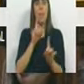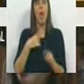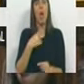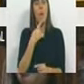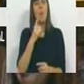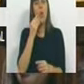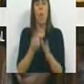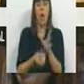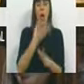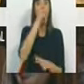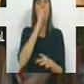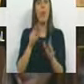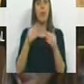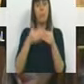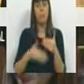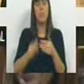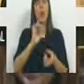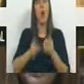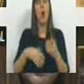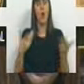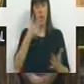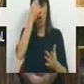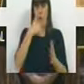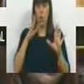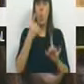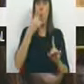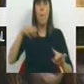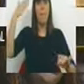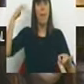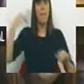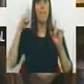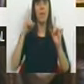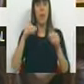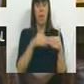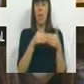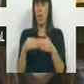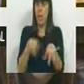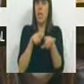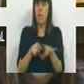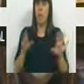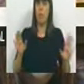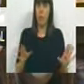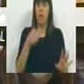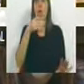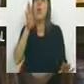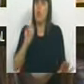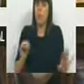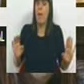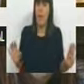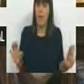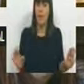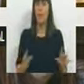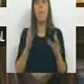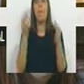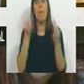nós percebermos a natureza do governo e aquilo que nos espera para a frente. A história é esta. Era uma vez uma liderança política, socialista,